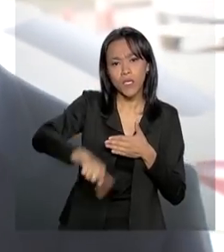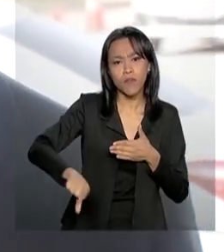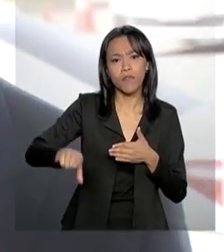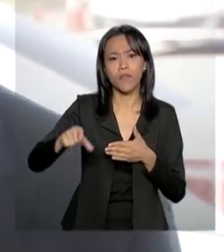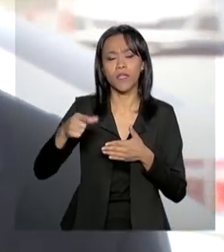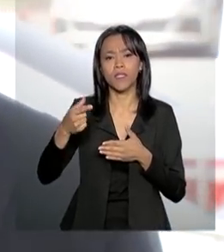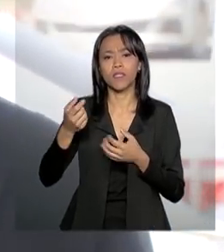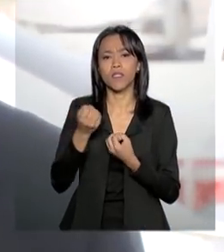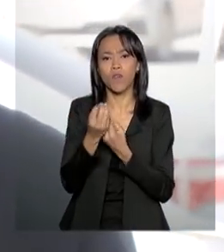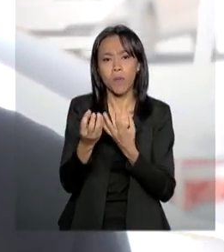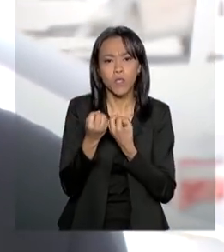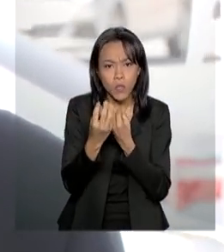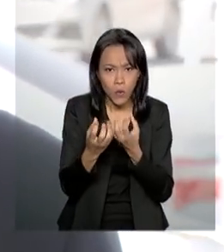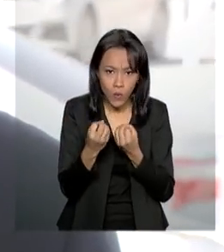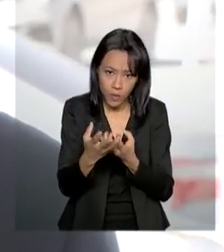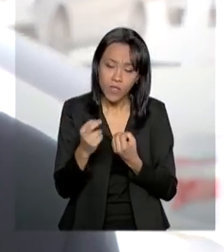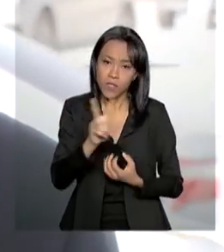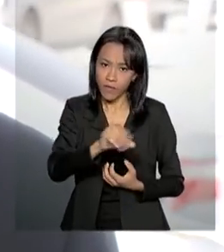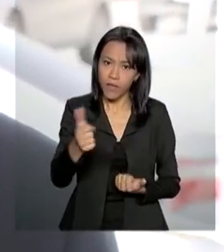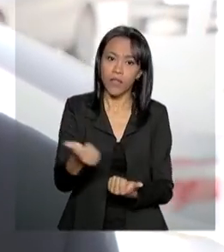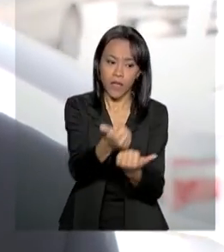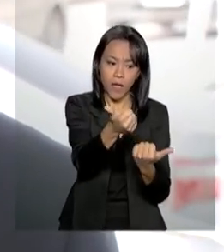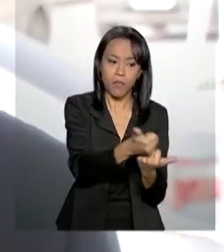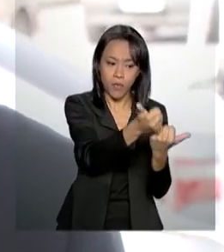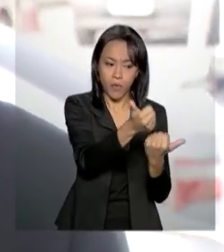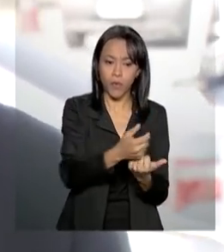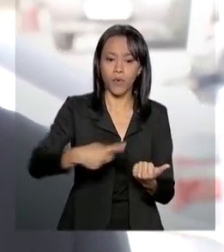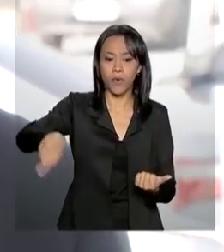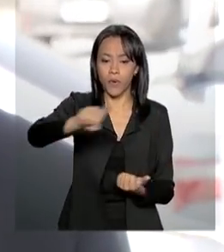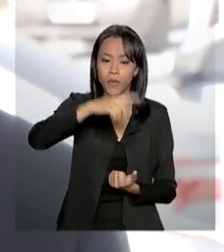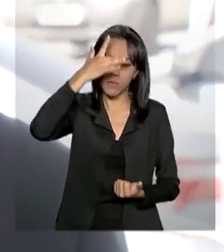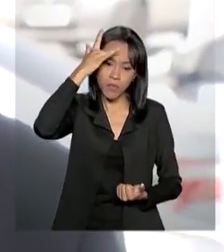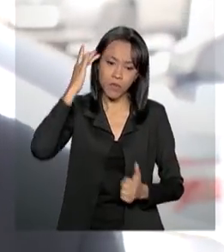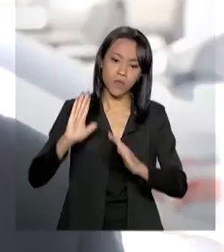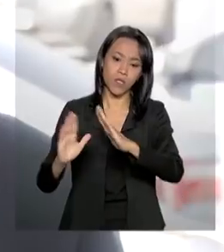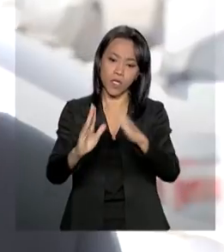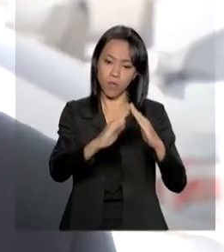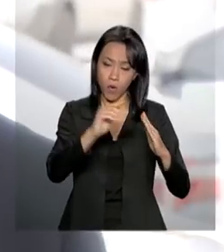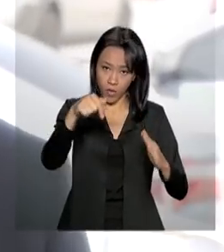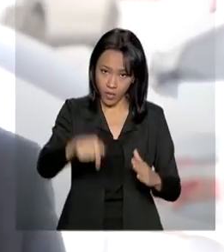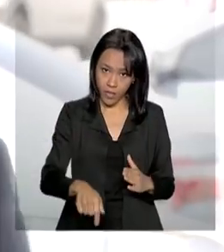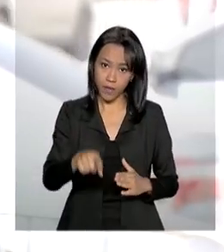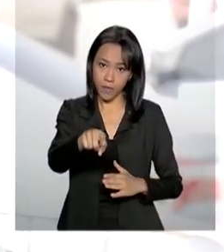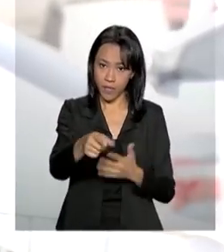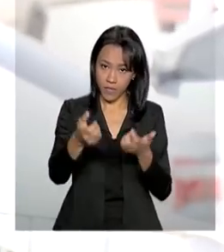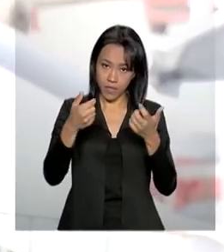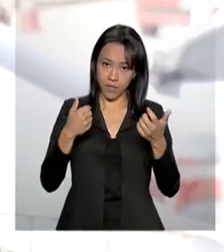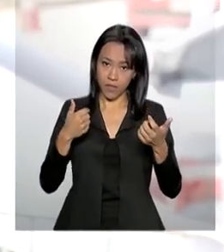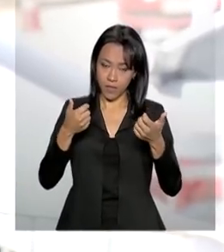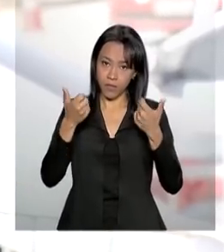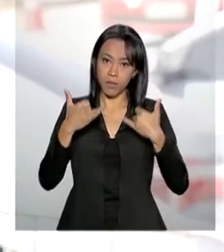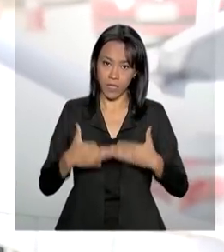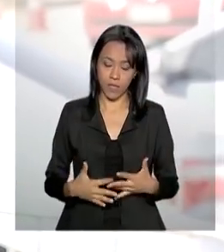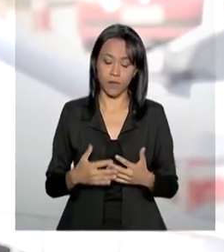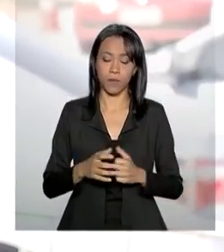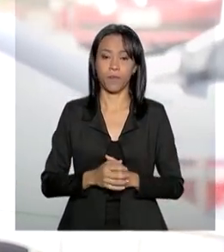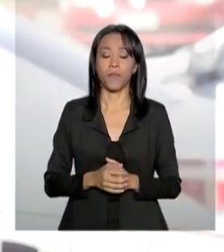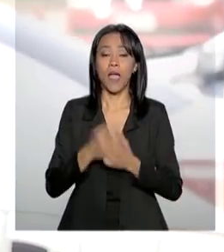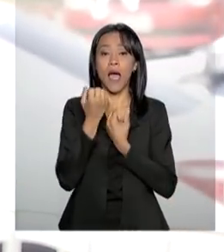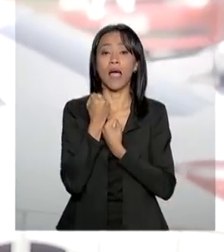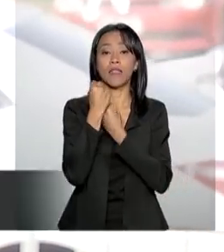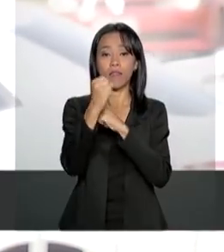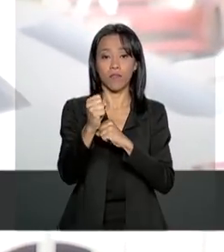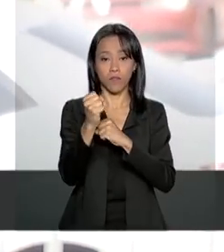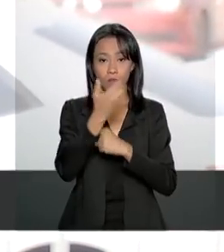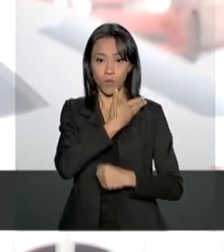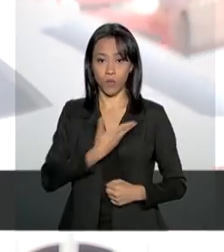de suporte que serão dadas à população de Brumadinho? Então, a Defensoria Pública da União veio trazer